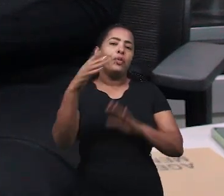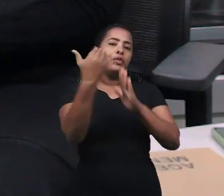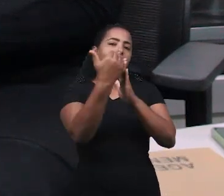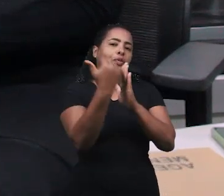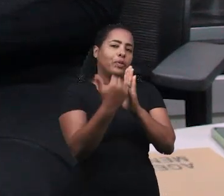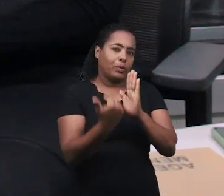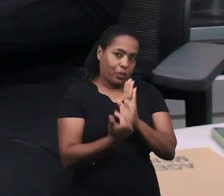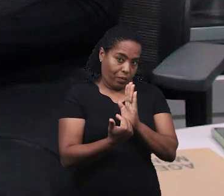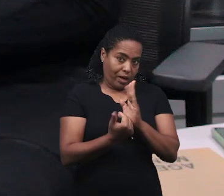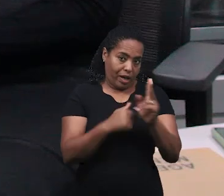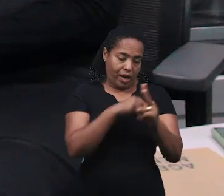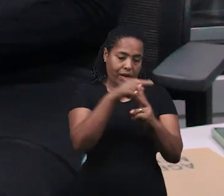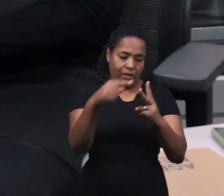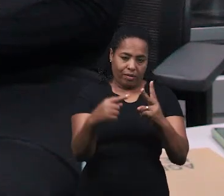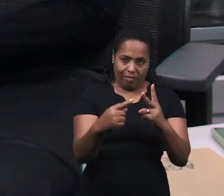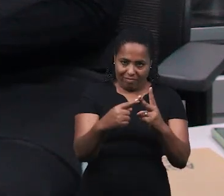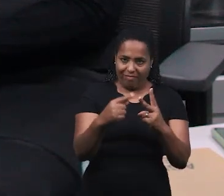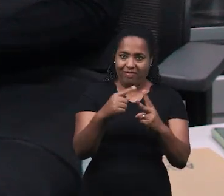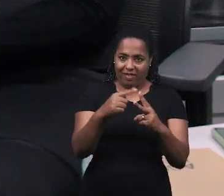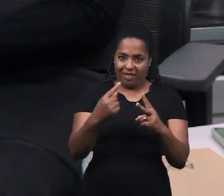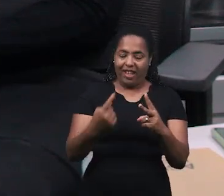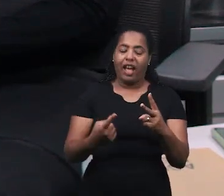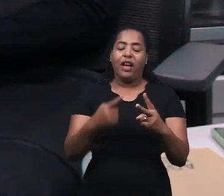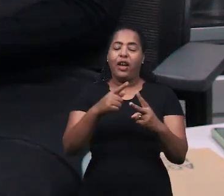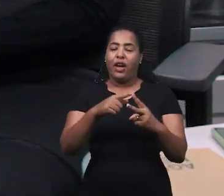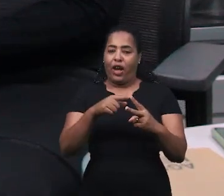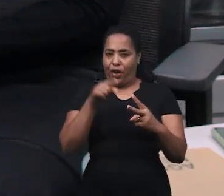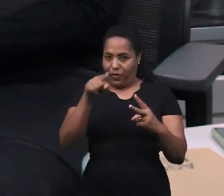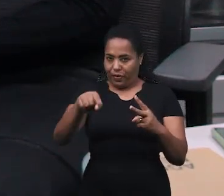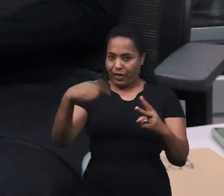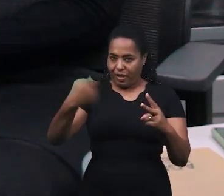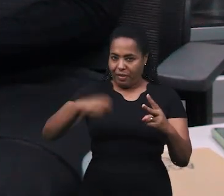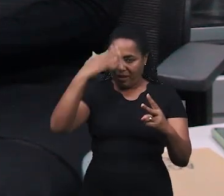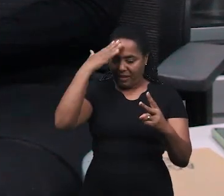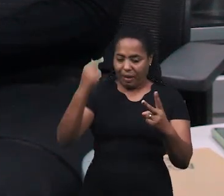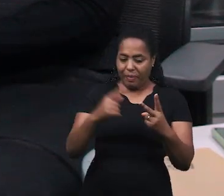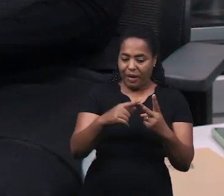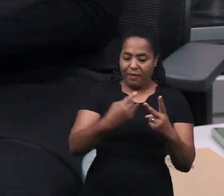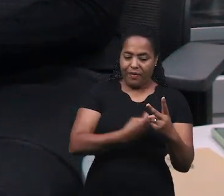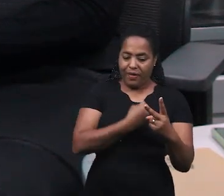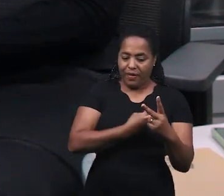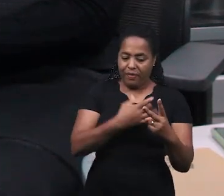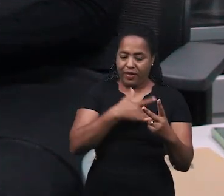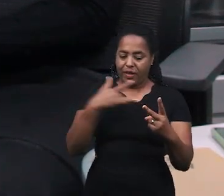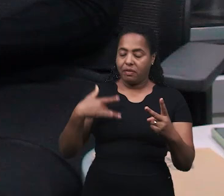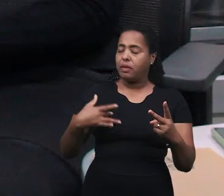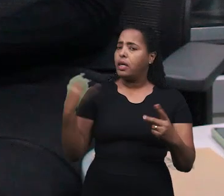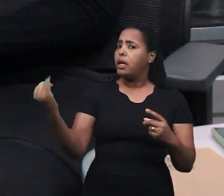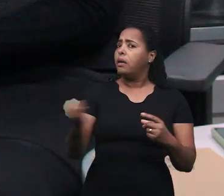o quadro, ou os quadros, tanto Viver com Saúde, como Você Precisa Saber, eles são